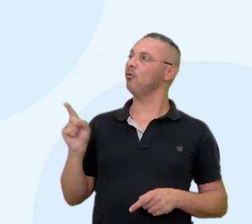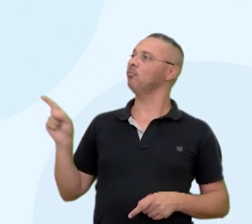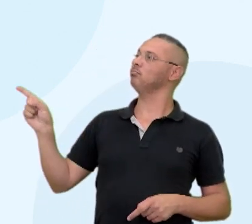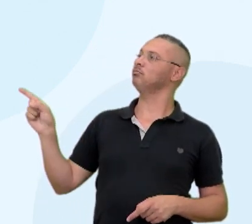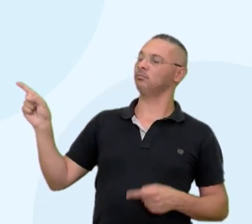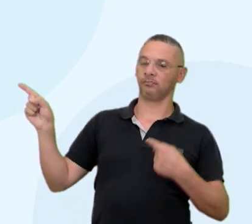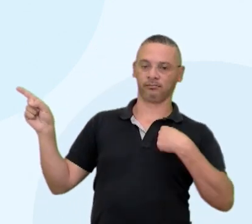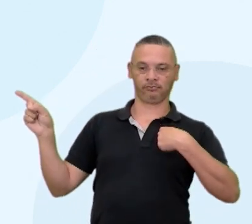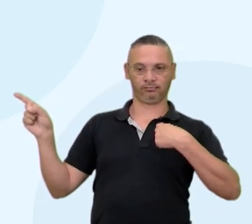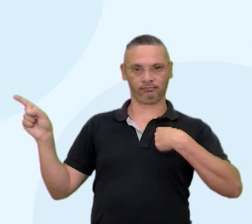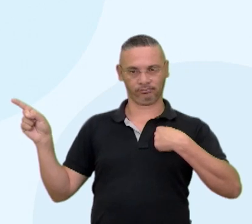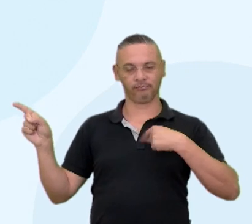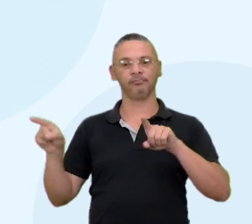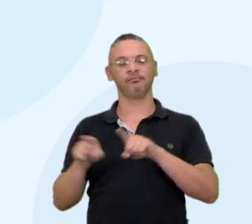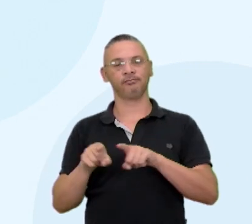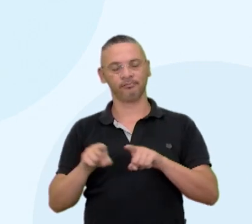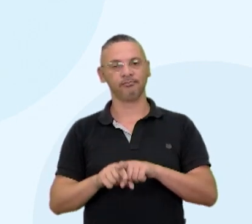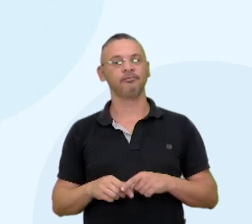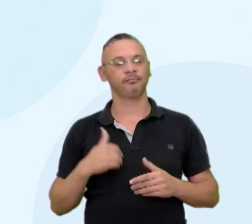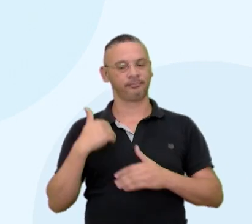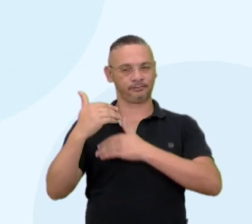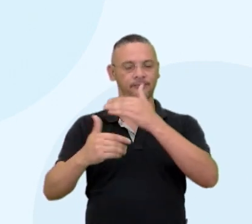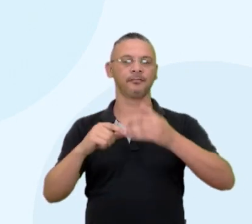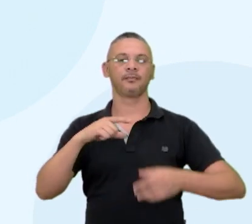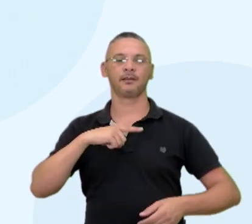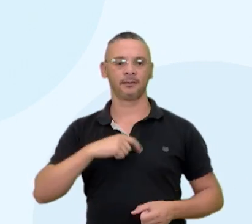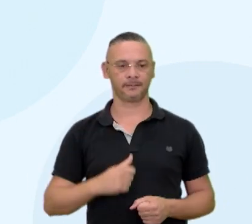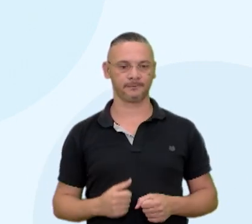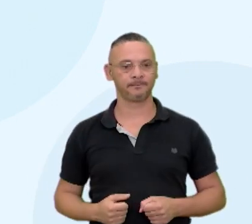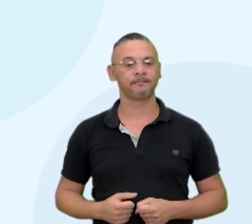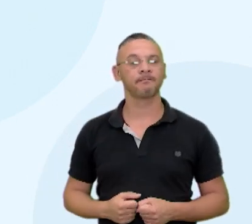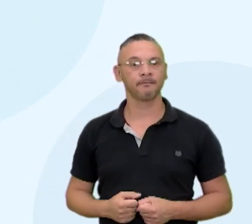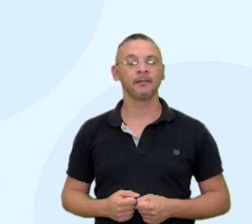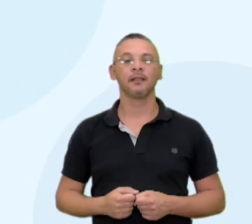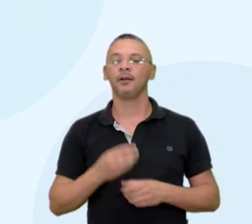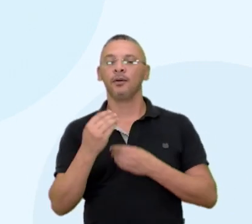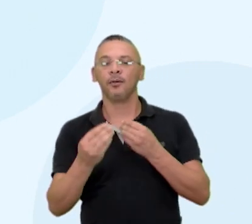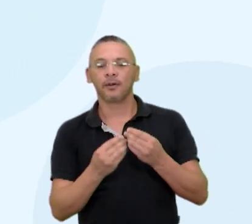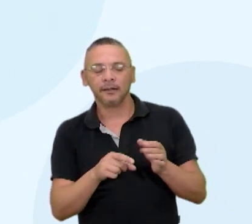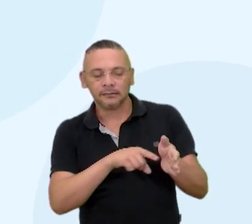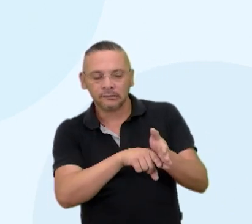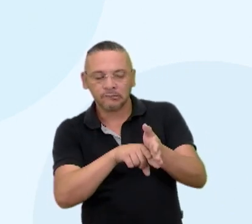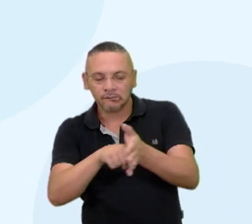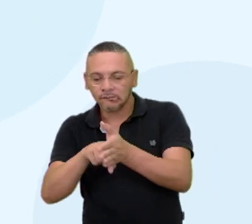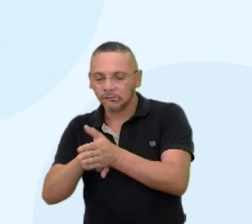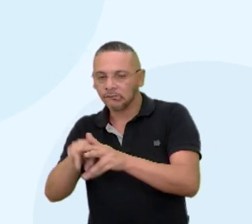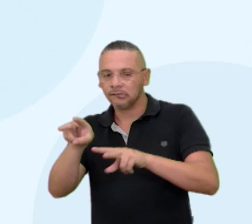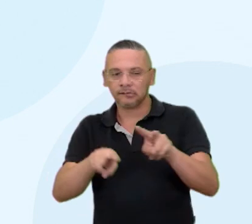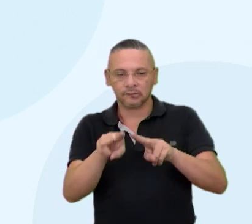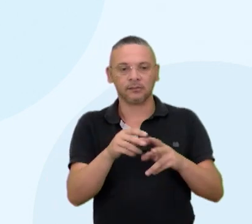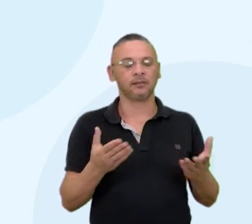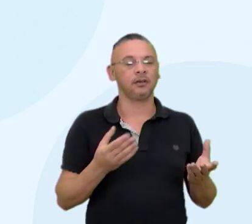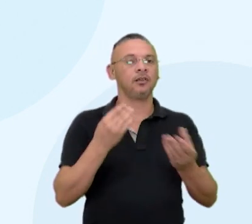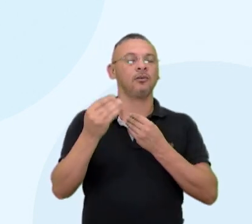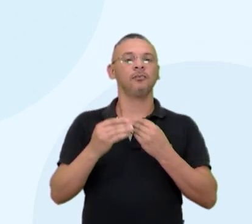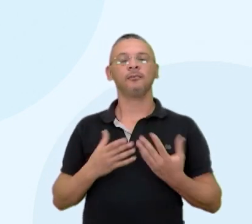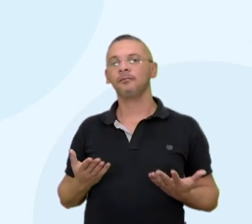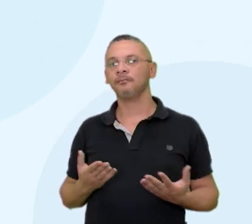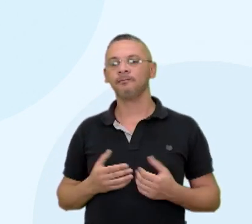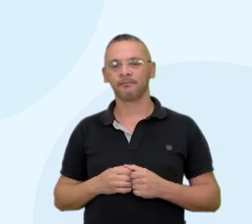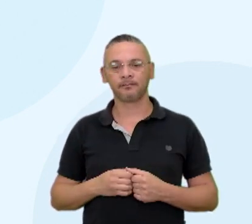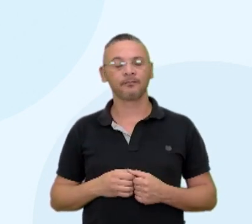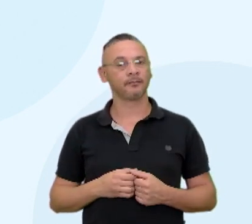Imprensa Internacional. Muitas surpresas virão à frente, tá bom? Eixo estruturante, investigação científica. E aí eu tenho que falar